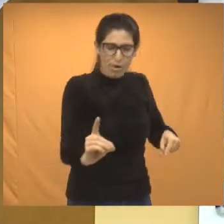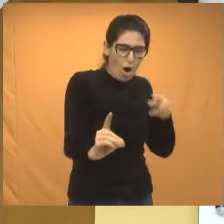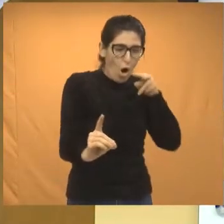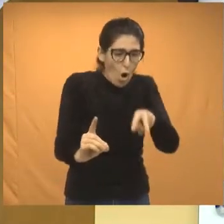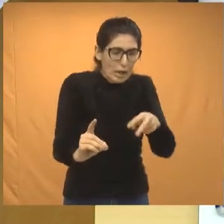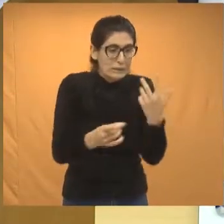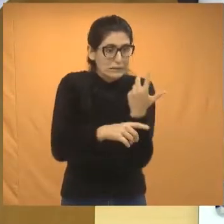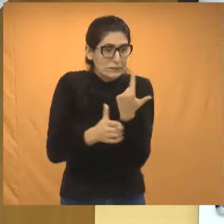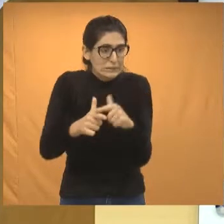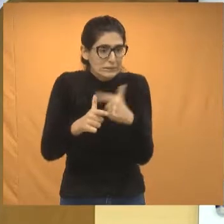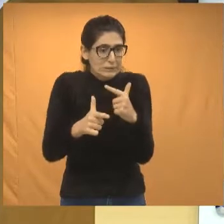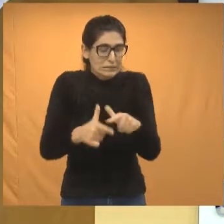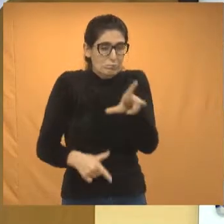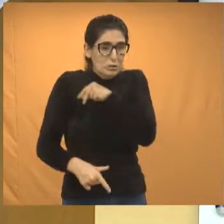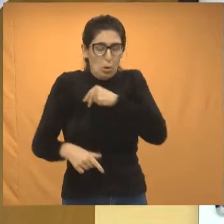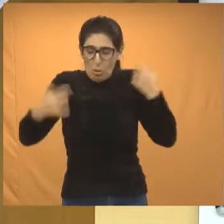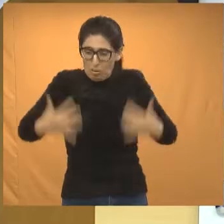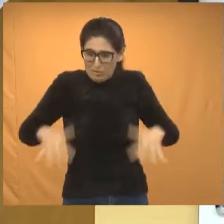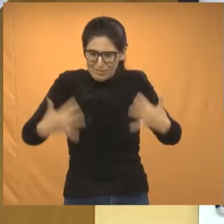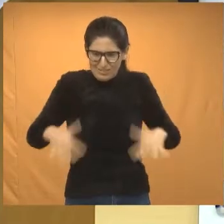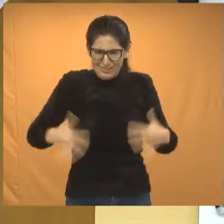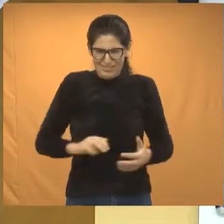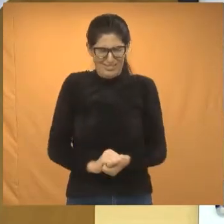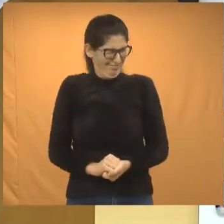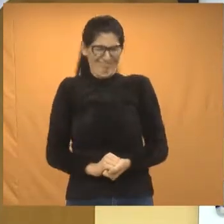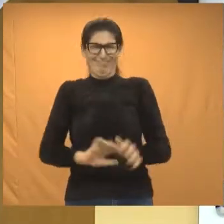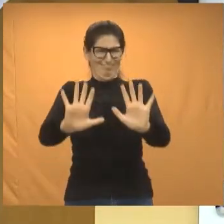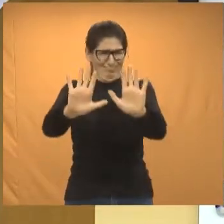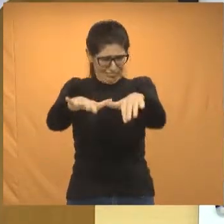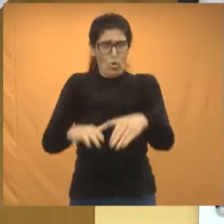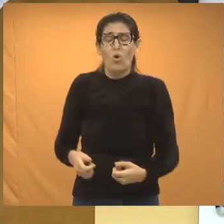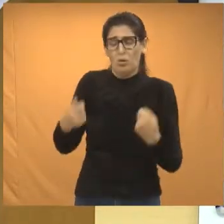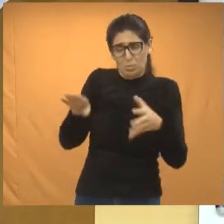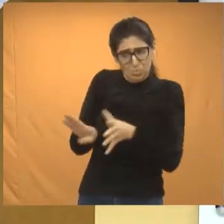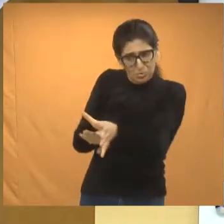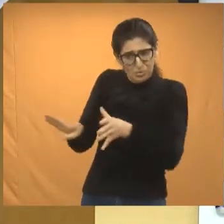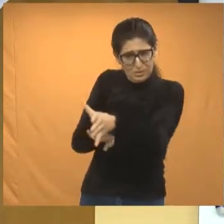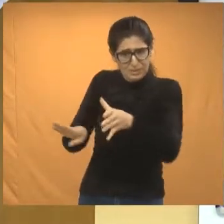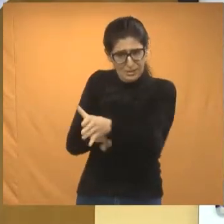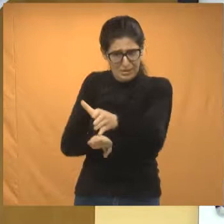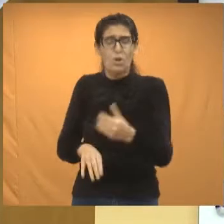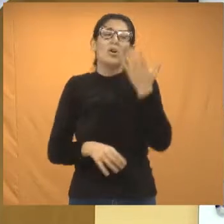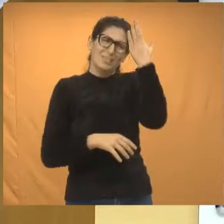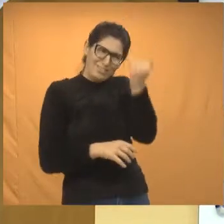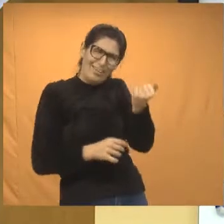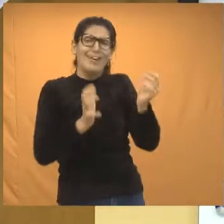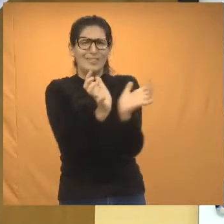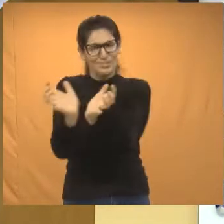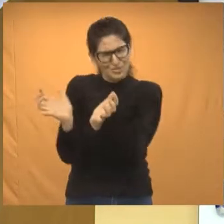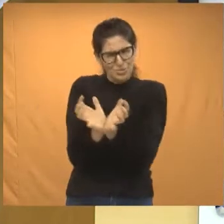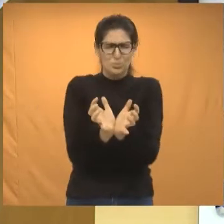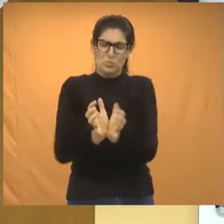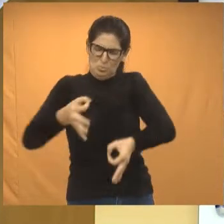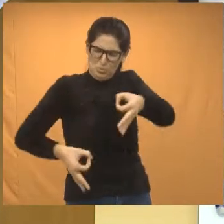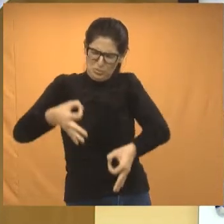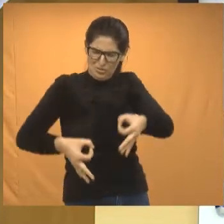eu gostaria de aproveitar essa oportunidade de fazer essa cobrança direta a você e tentasse criar isso, eu sei que você tem lá assessoria jurídica,